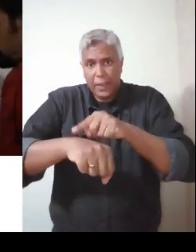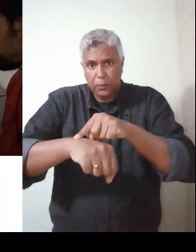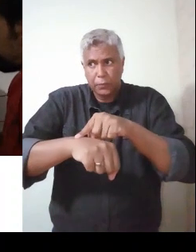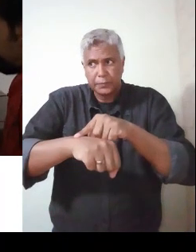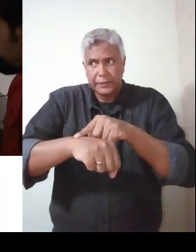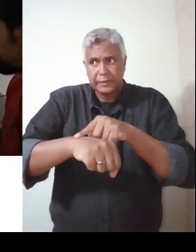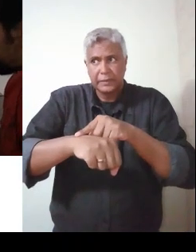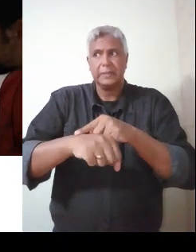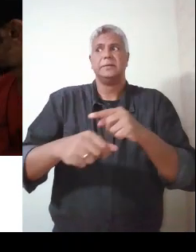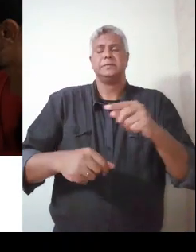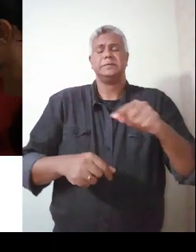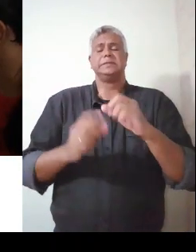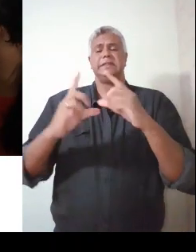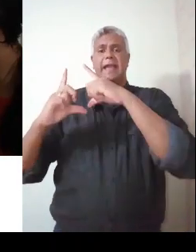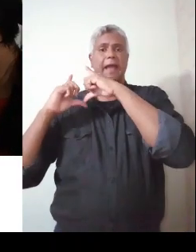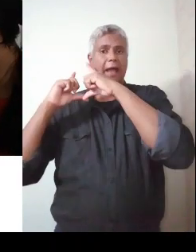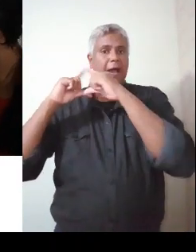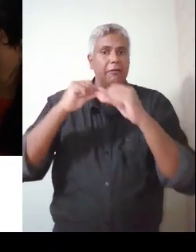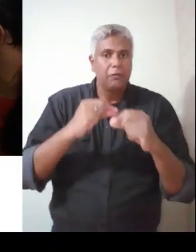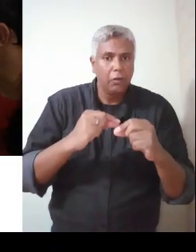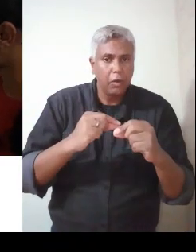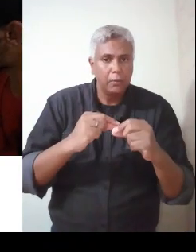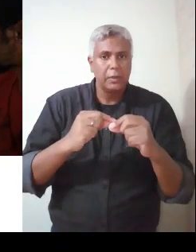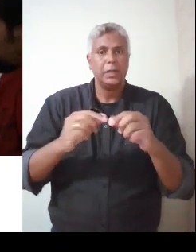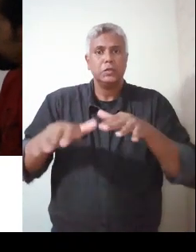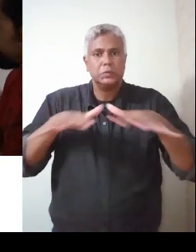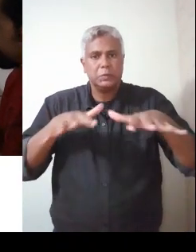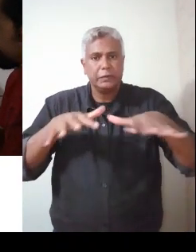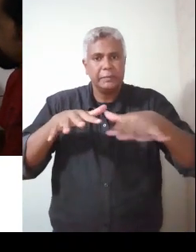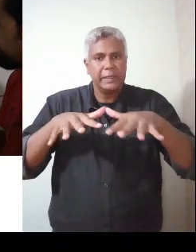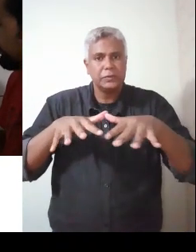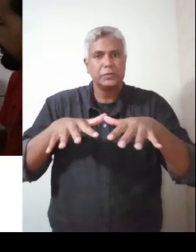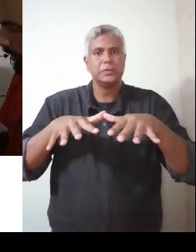horária do movimento uniforme.